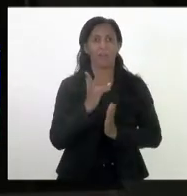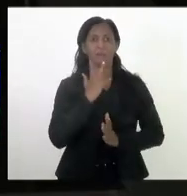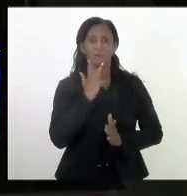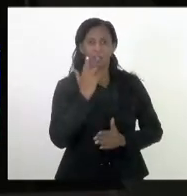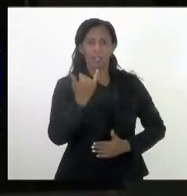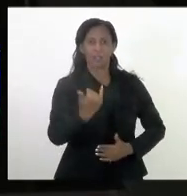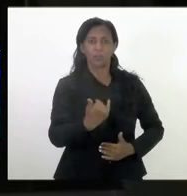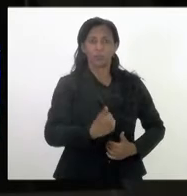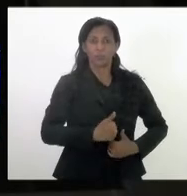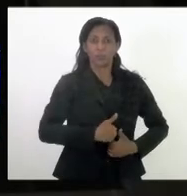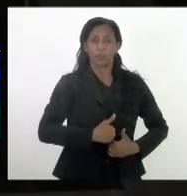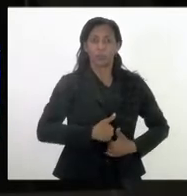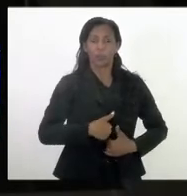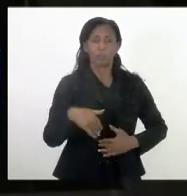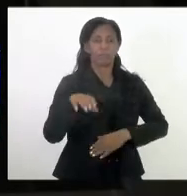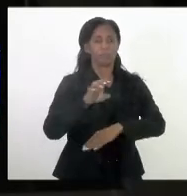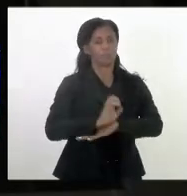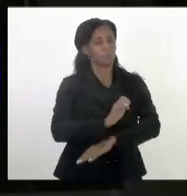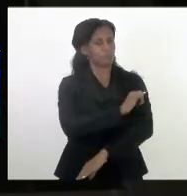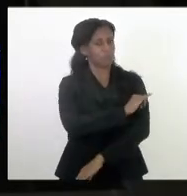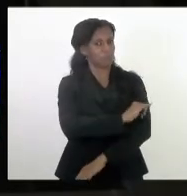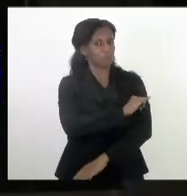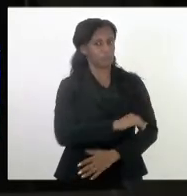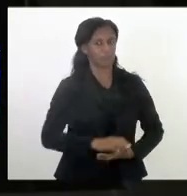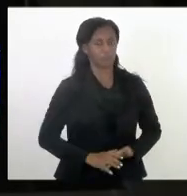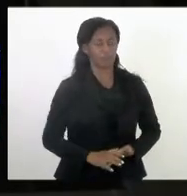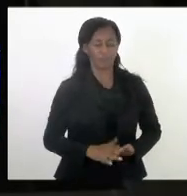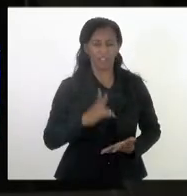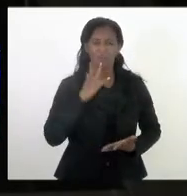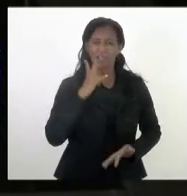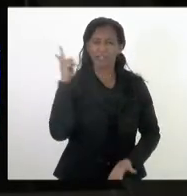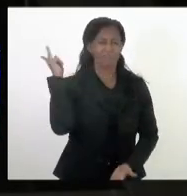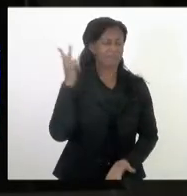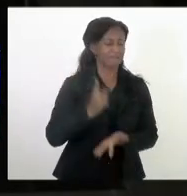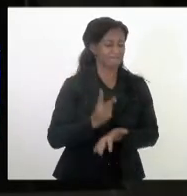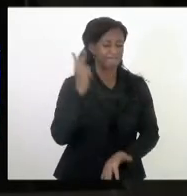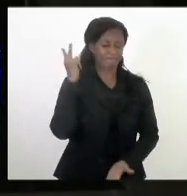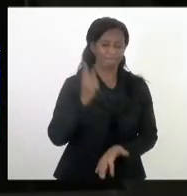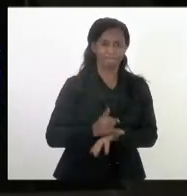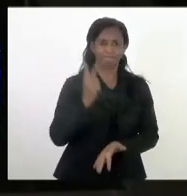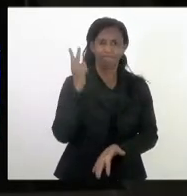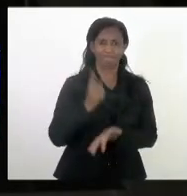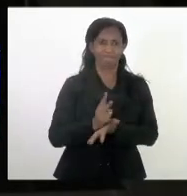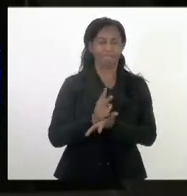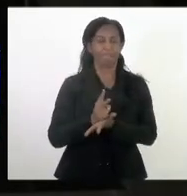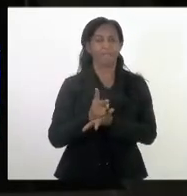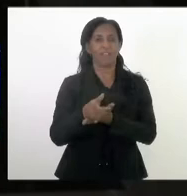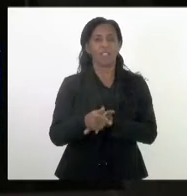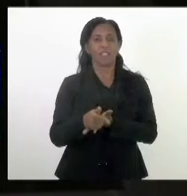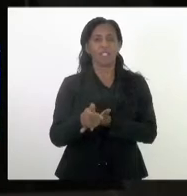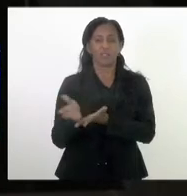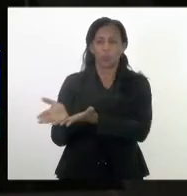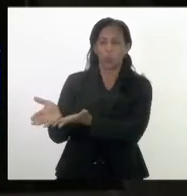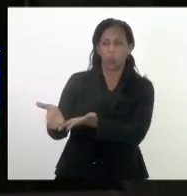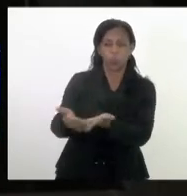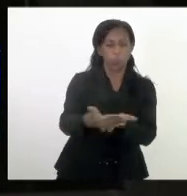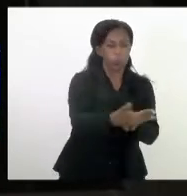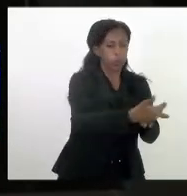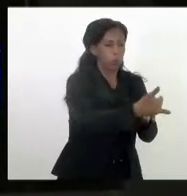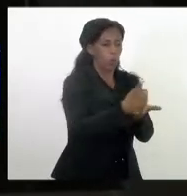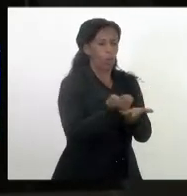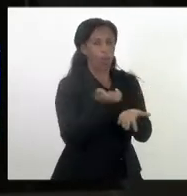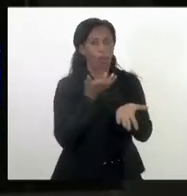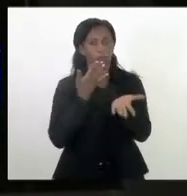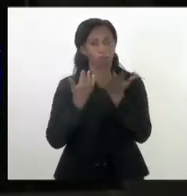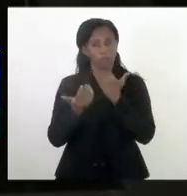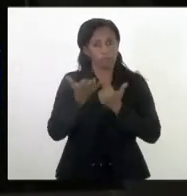no estado do Rio de Janeiro, a gente fala aqui constantemente das campanhas de arrecadação de alimento, mas